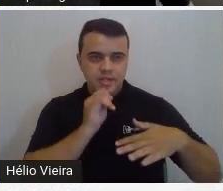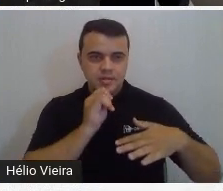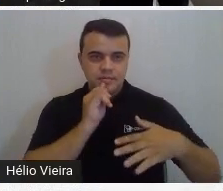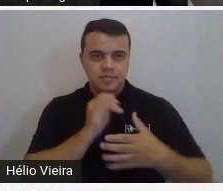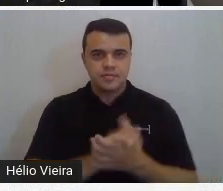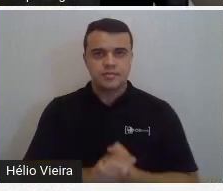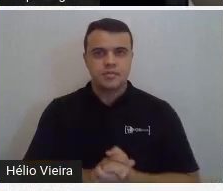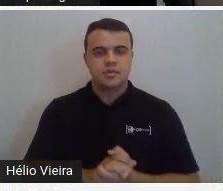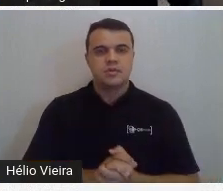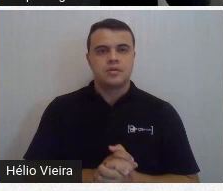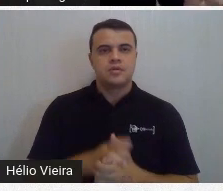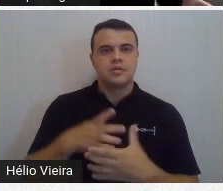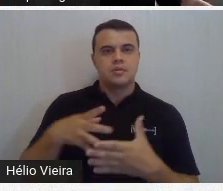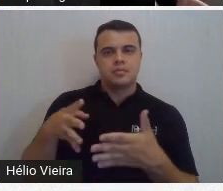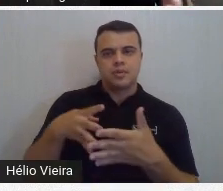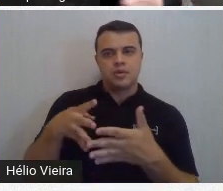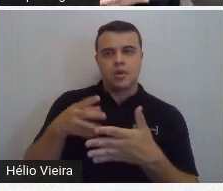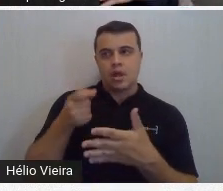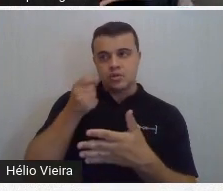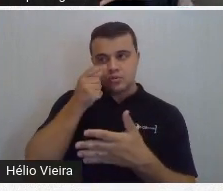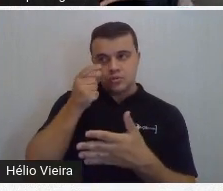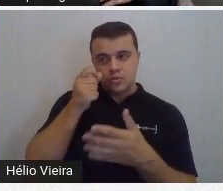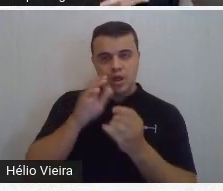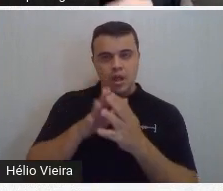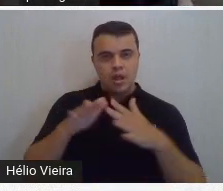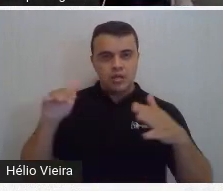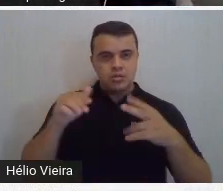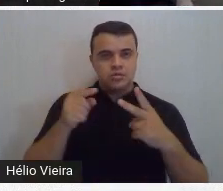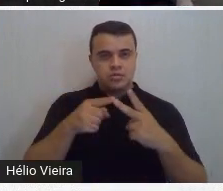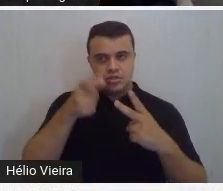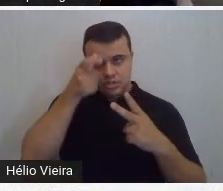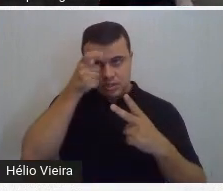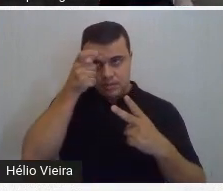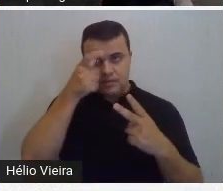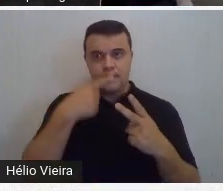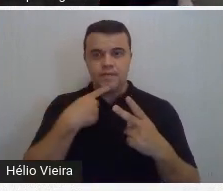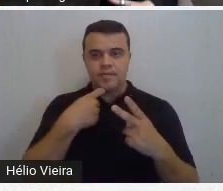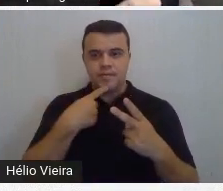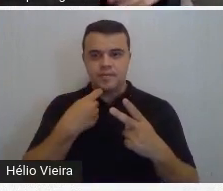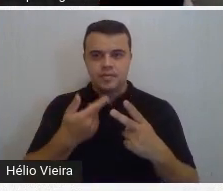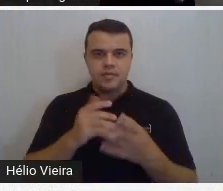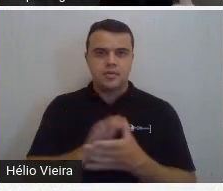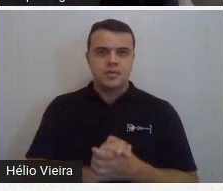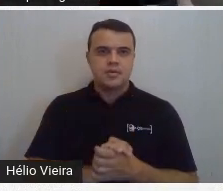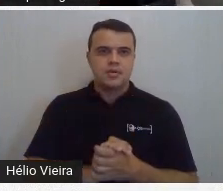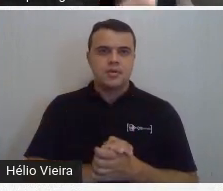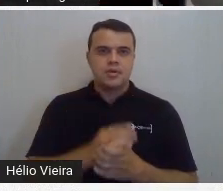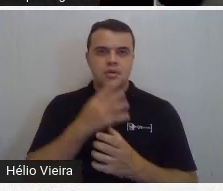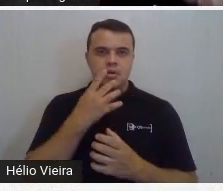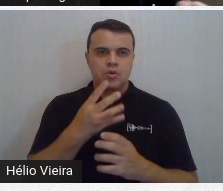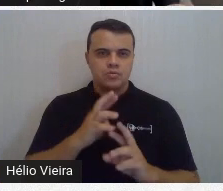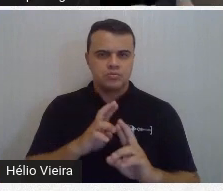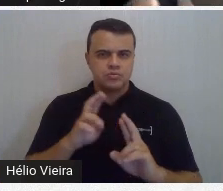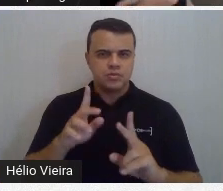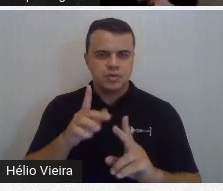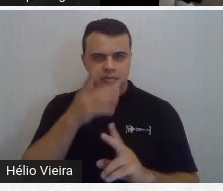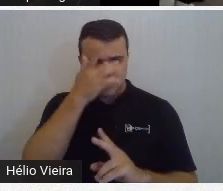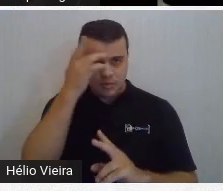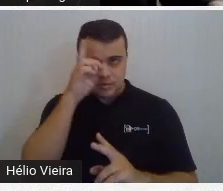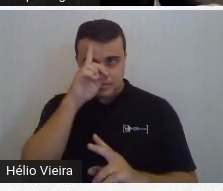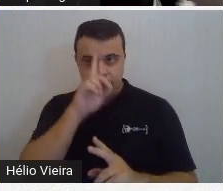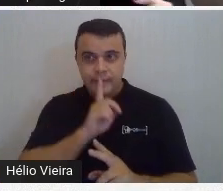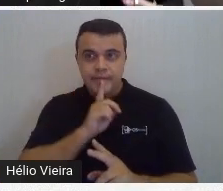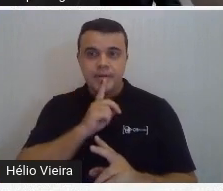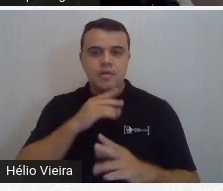eu pinto um anjo de azul e um diabo de vermelho, né? Mas são cores irreais, eu tenho pessoas amarelas, eu tenho um